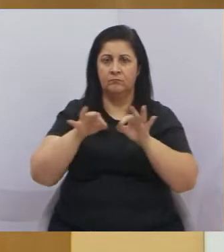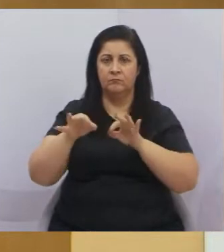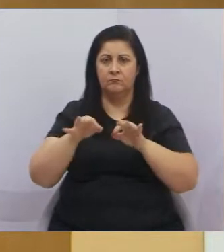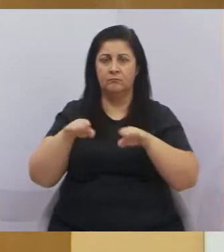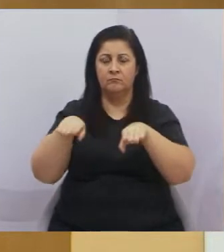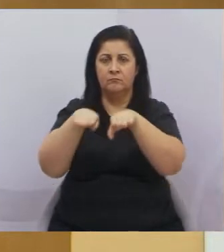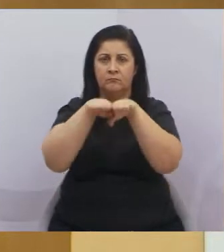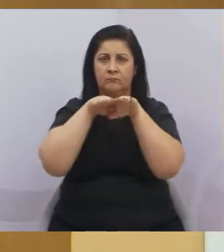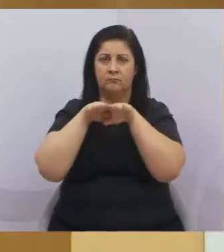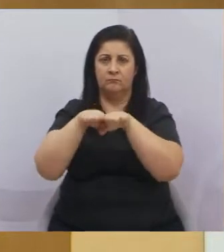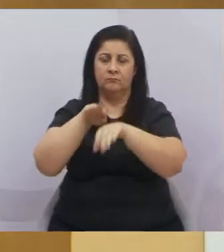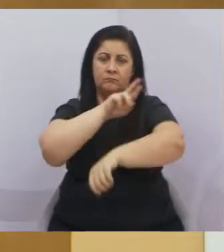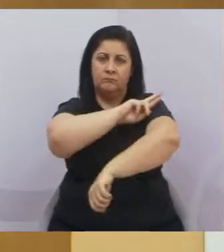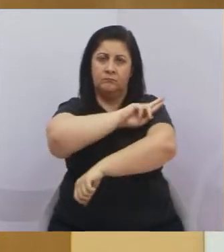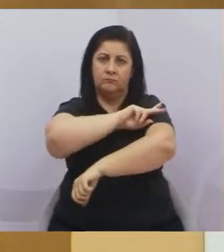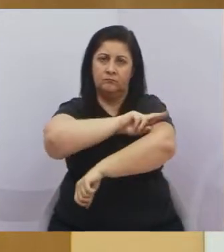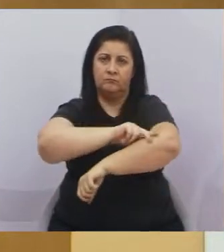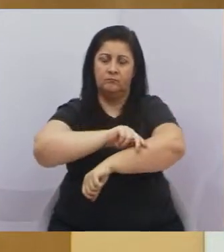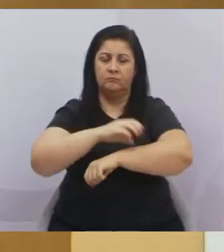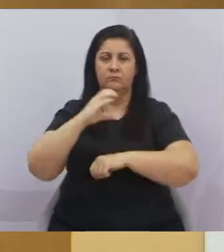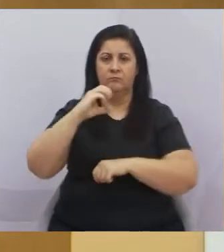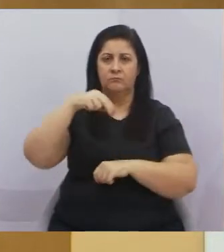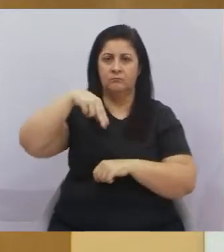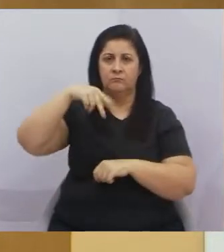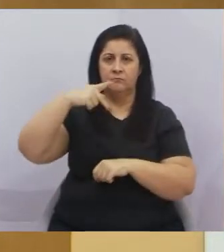Racial, CMPIR.